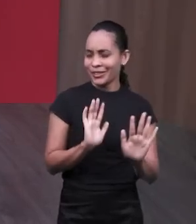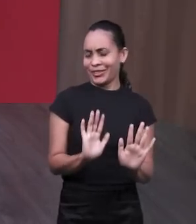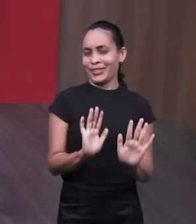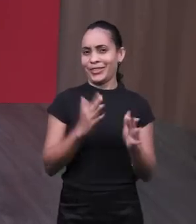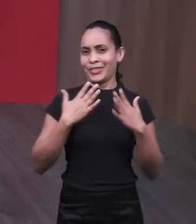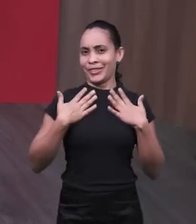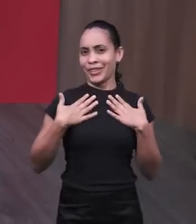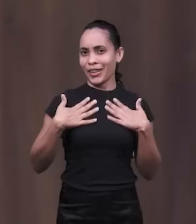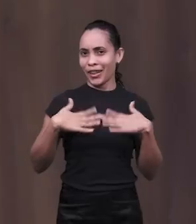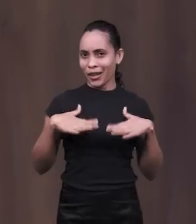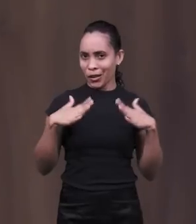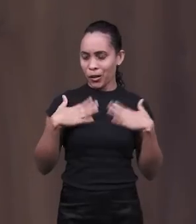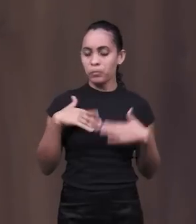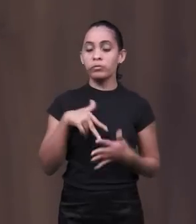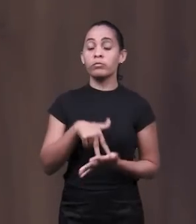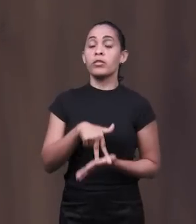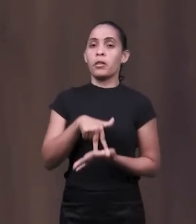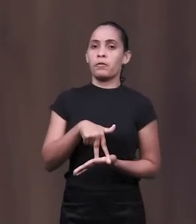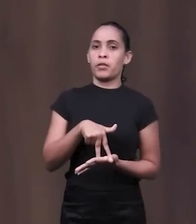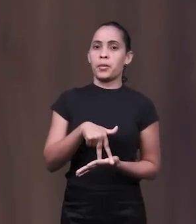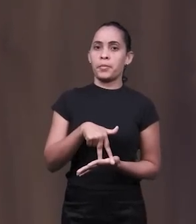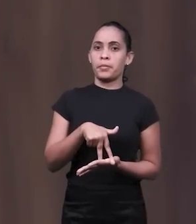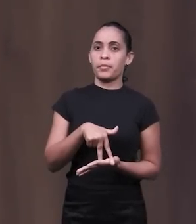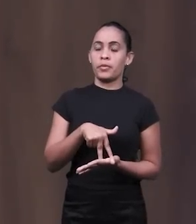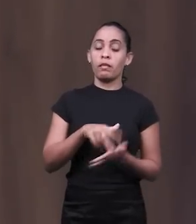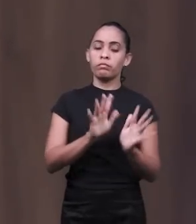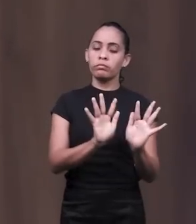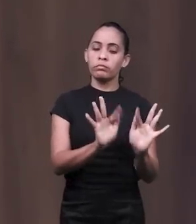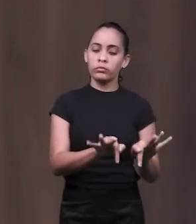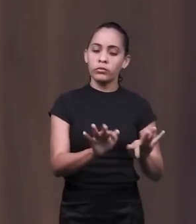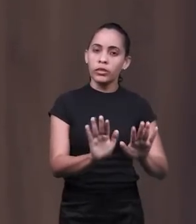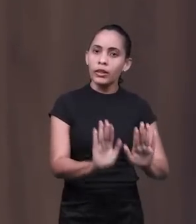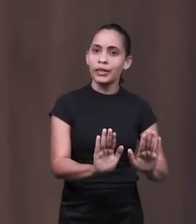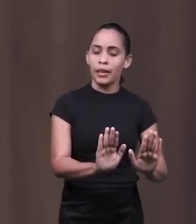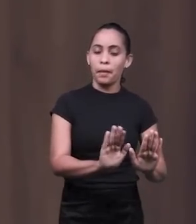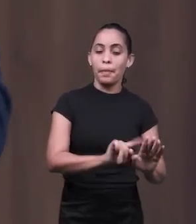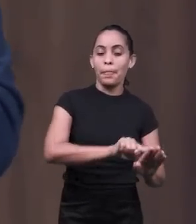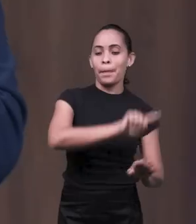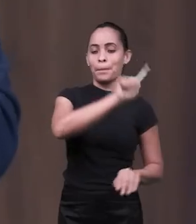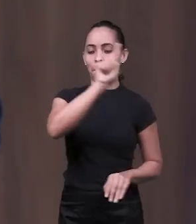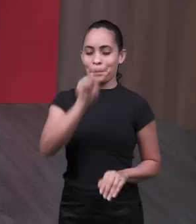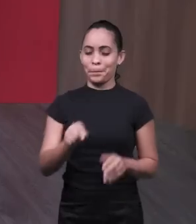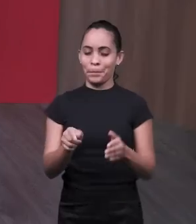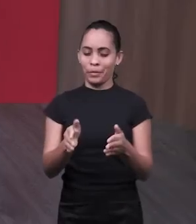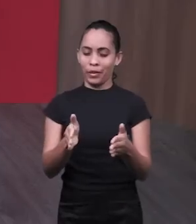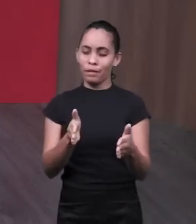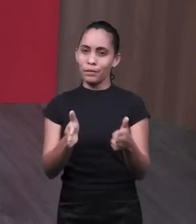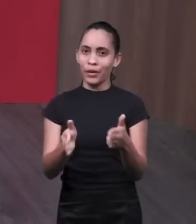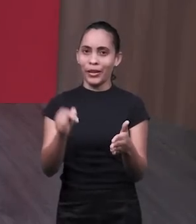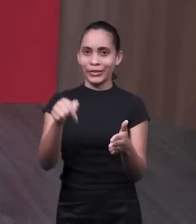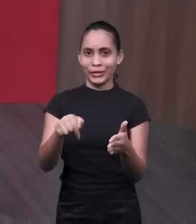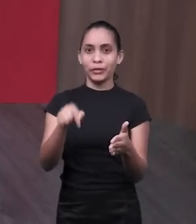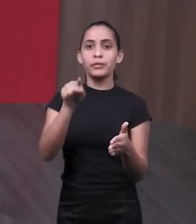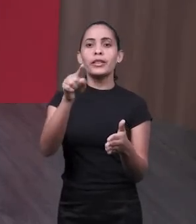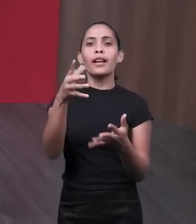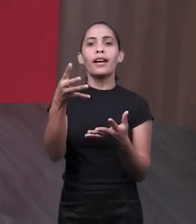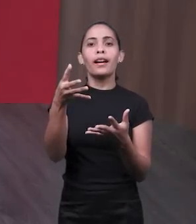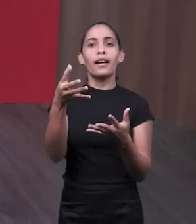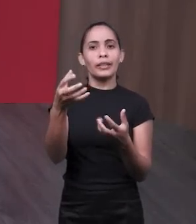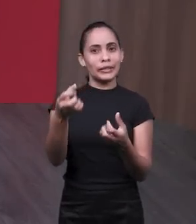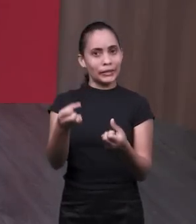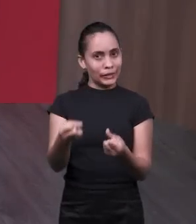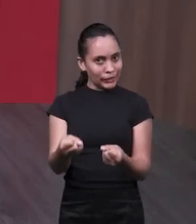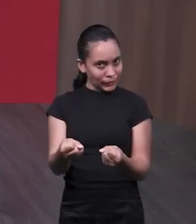É verdade. Então, mantenha-se firme e essa fase vai passar. E vai chegar a segunda fase, que é a fase da